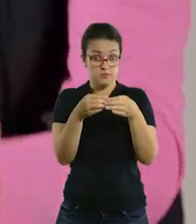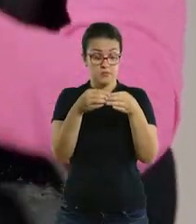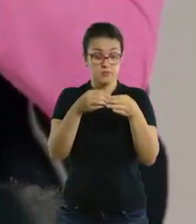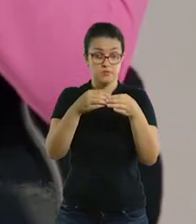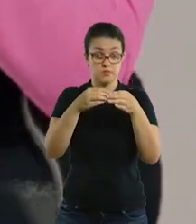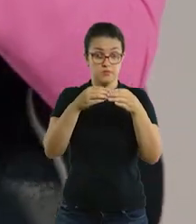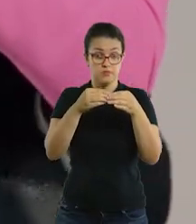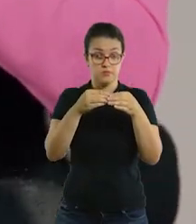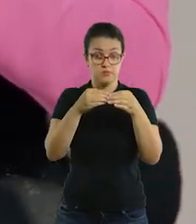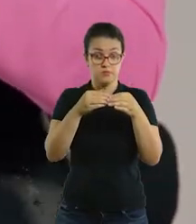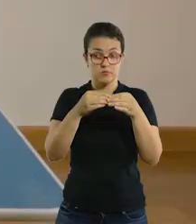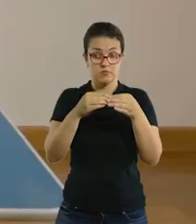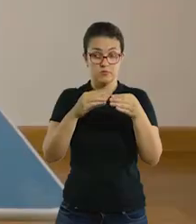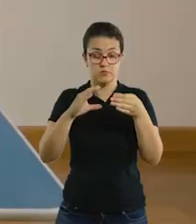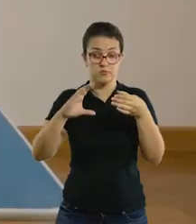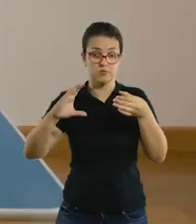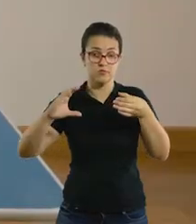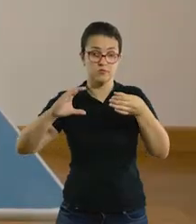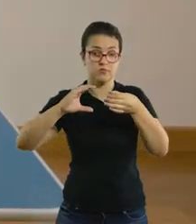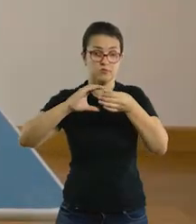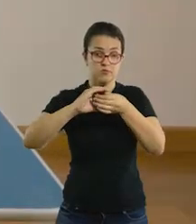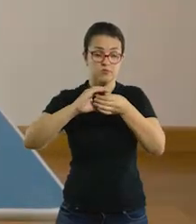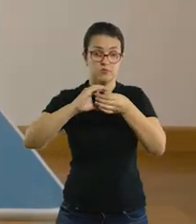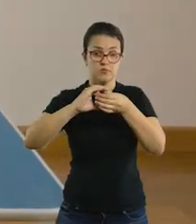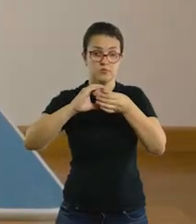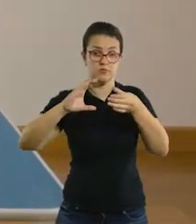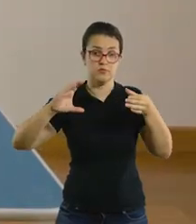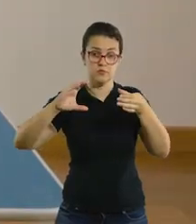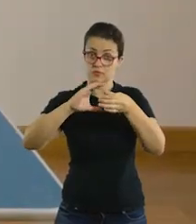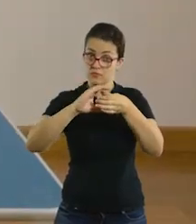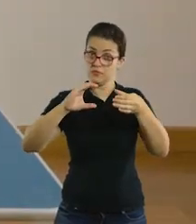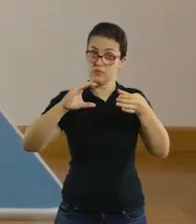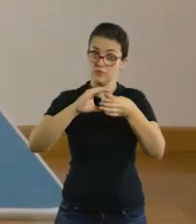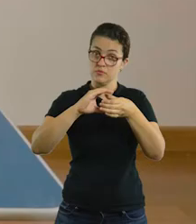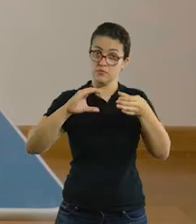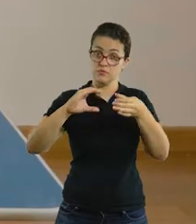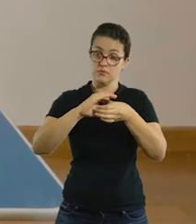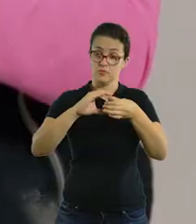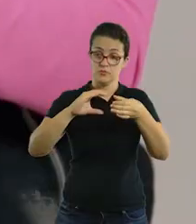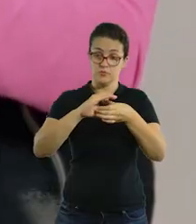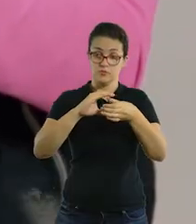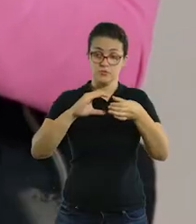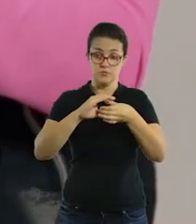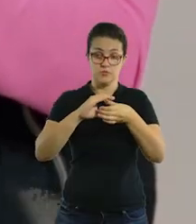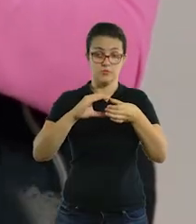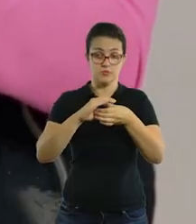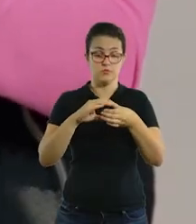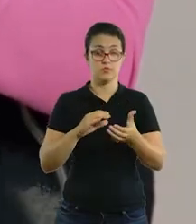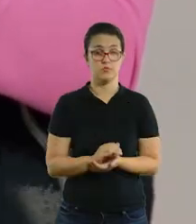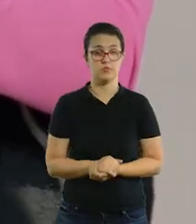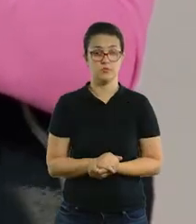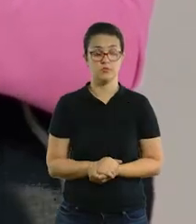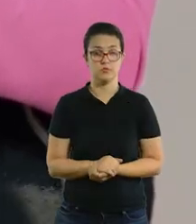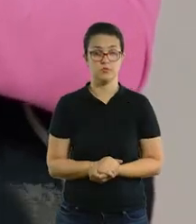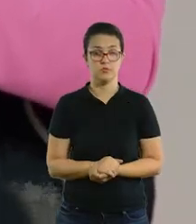quadradinho. Já cortou em 3 partes, você vai encaixar aqui.